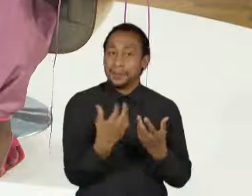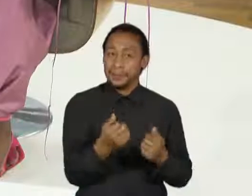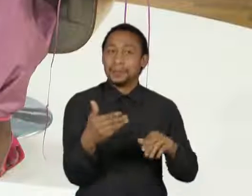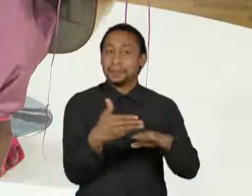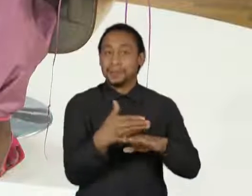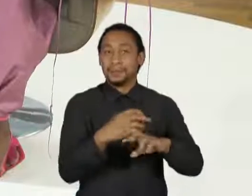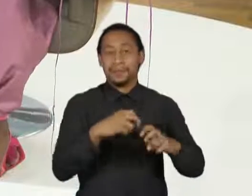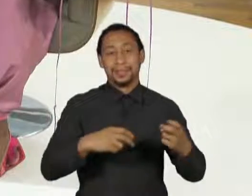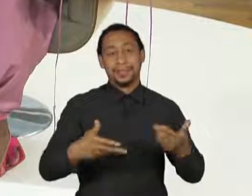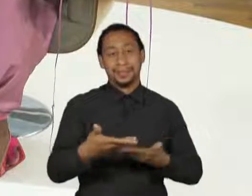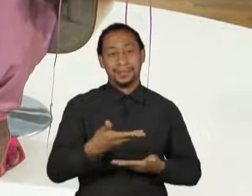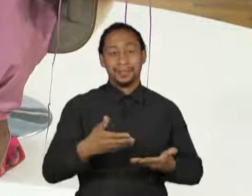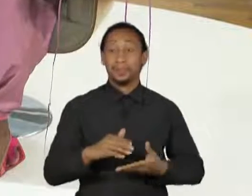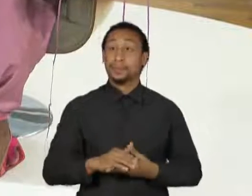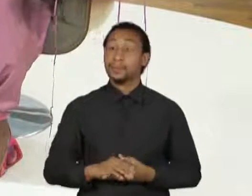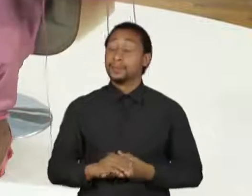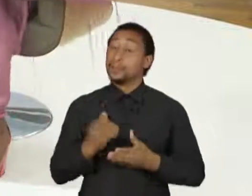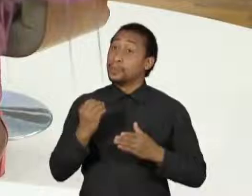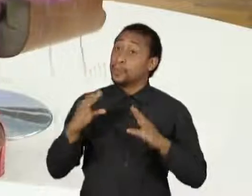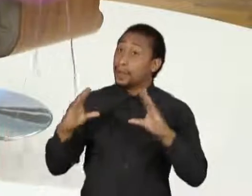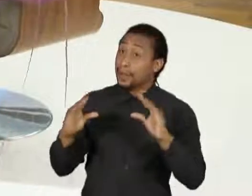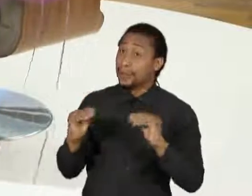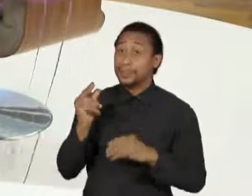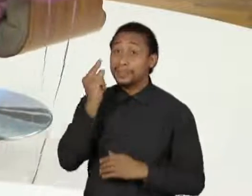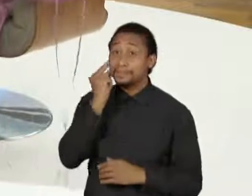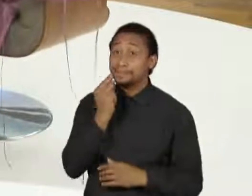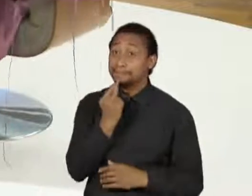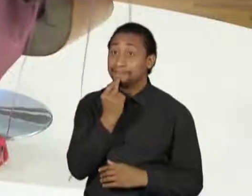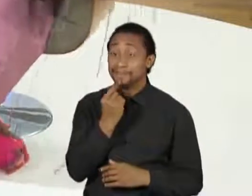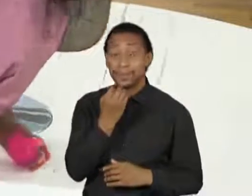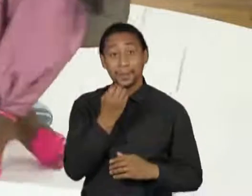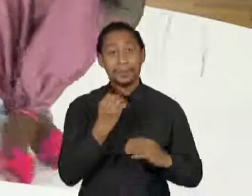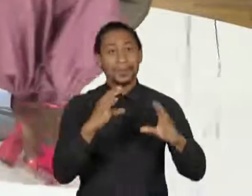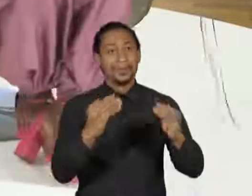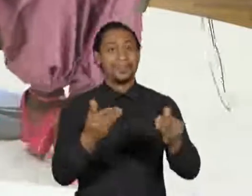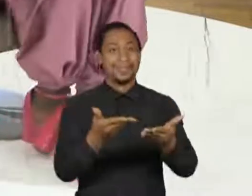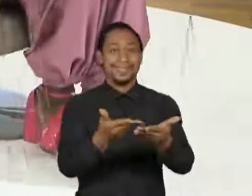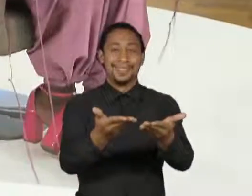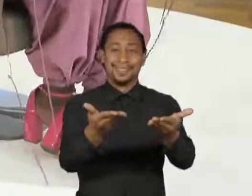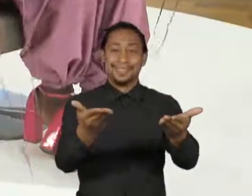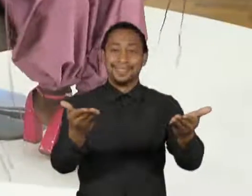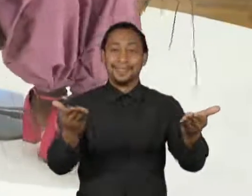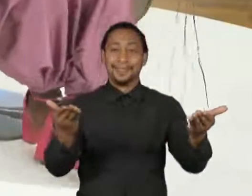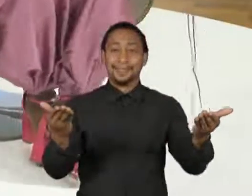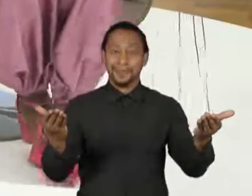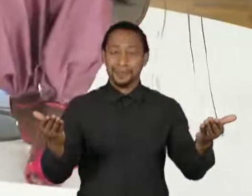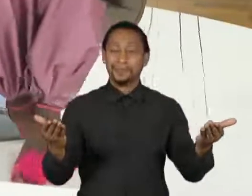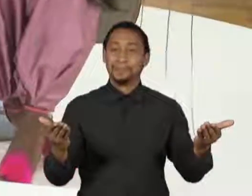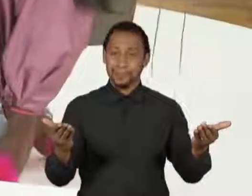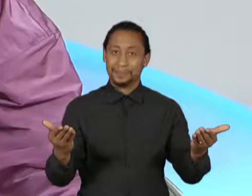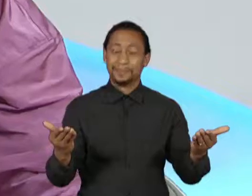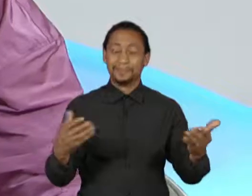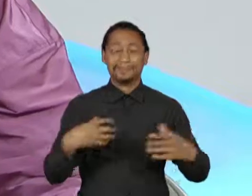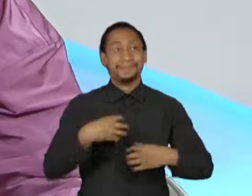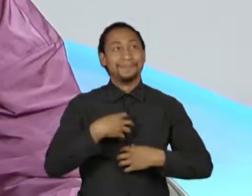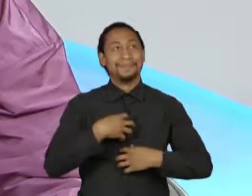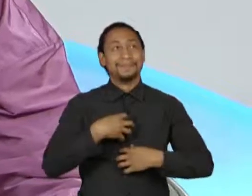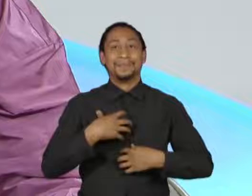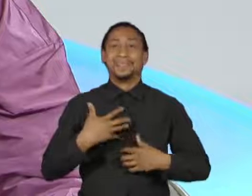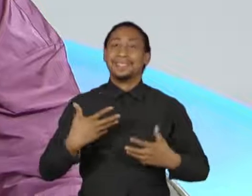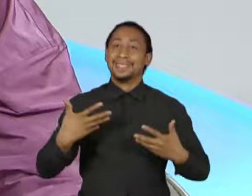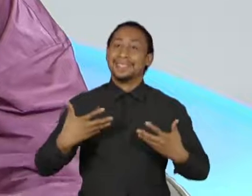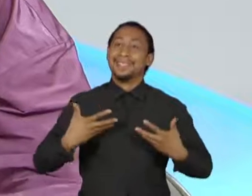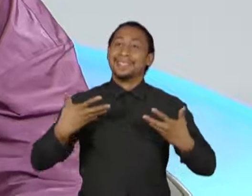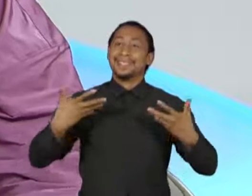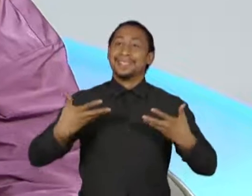com a gente. Boa noite, Vera. Boa noite a todos aqui. Que alegria